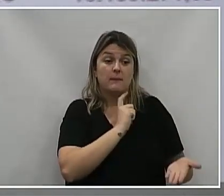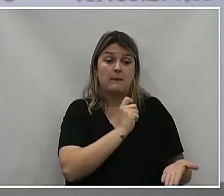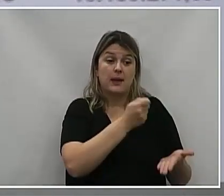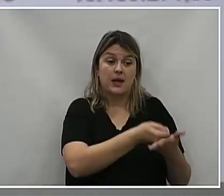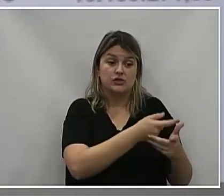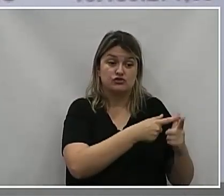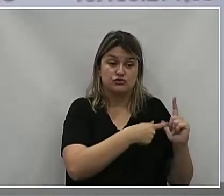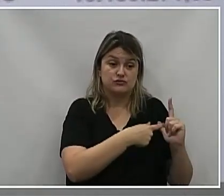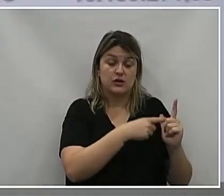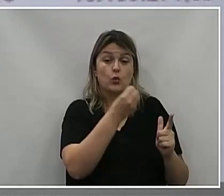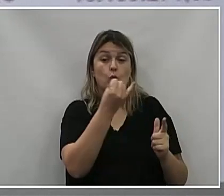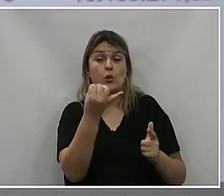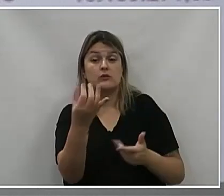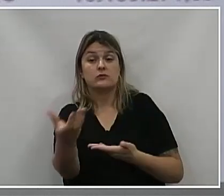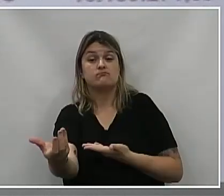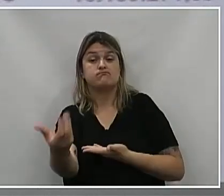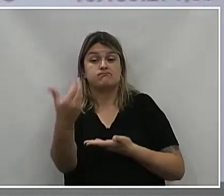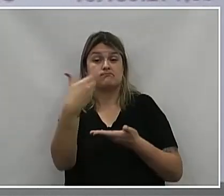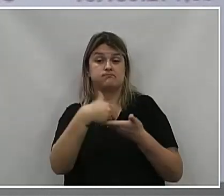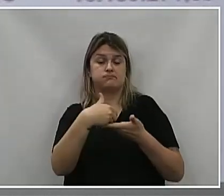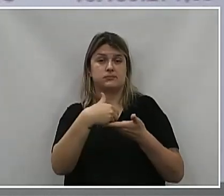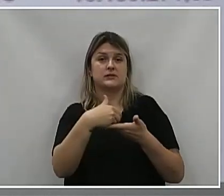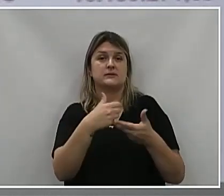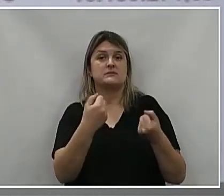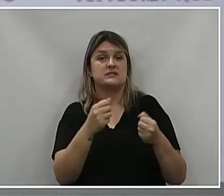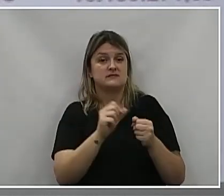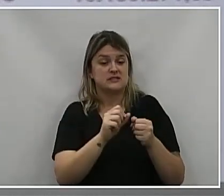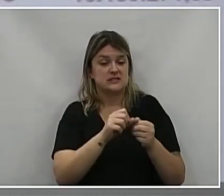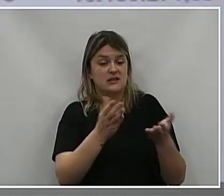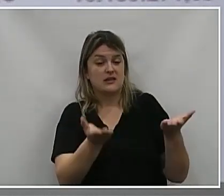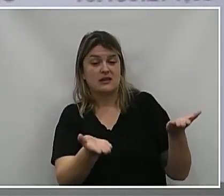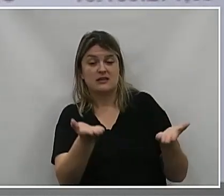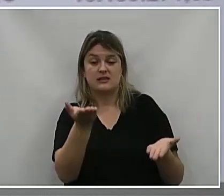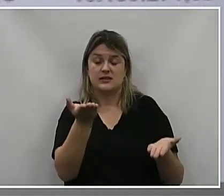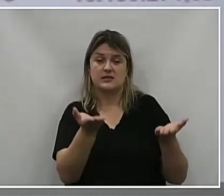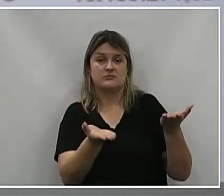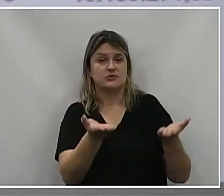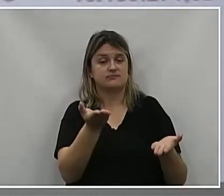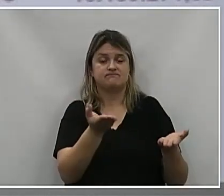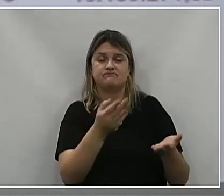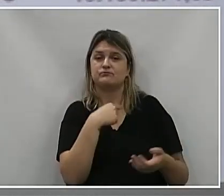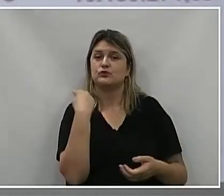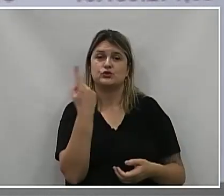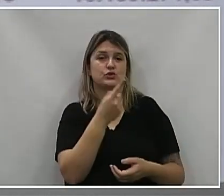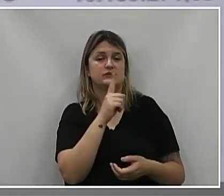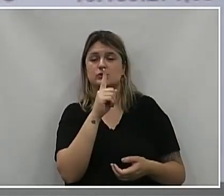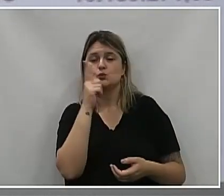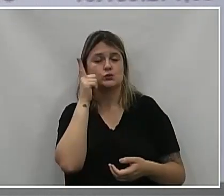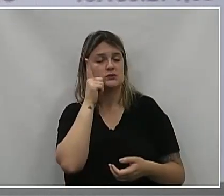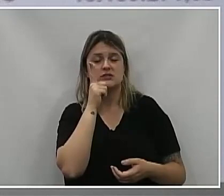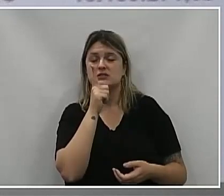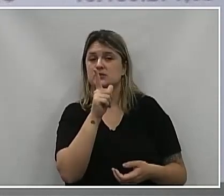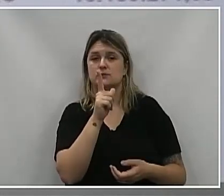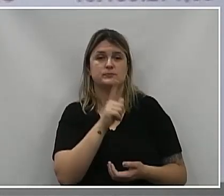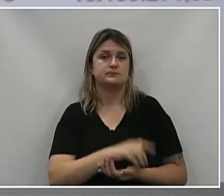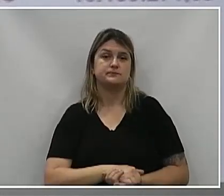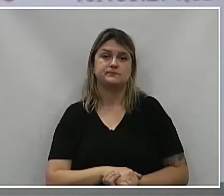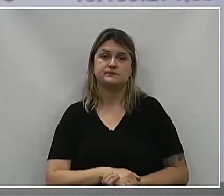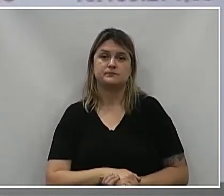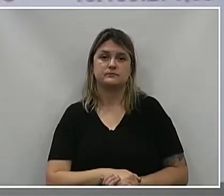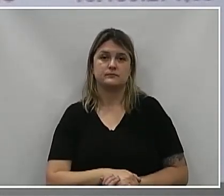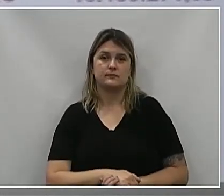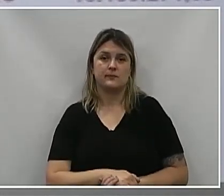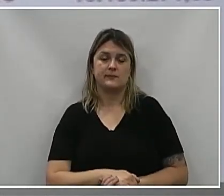né? Aí, para equilibrar isso, eu teria que repassar isso para o pagador de impostos, o